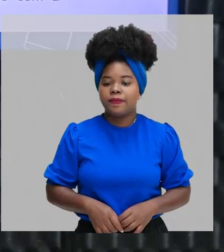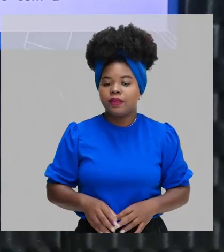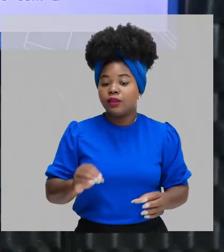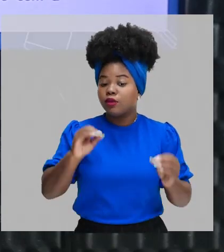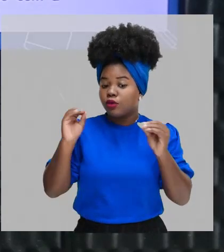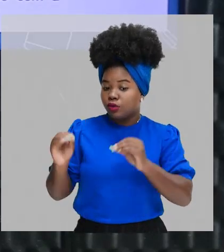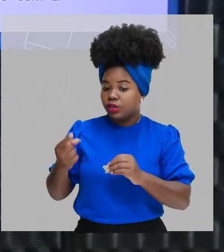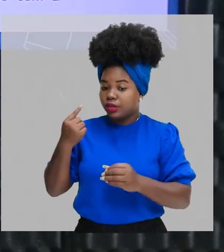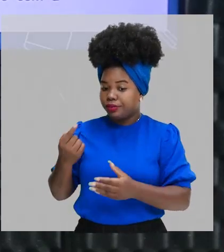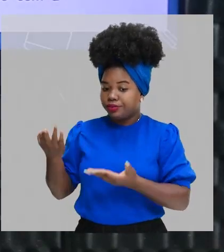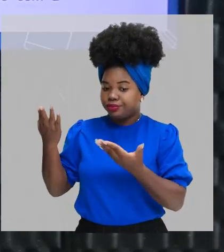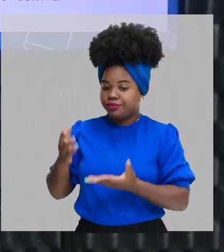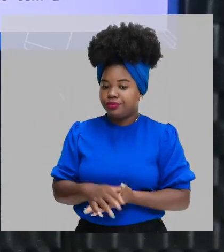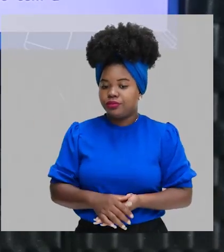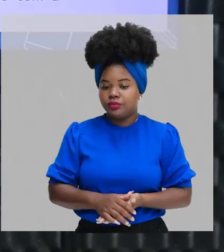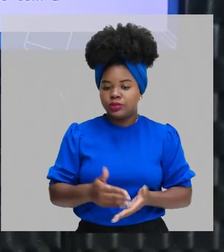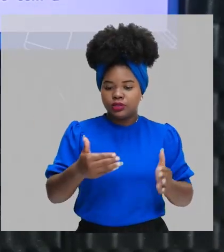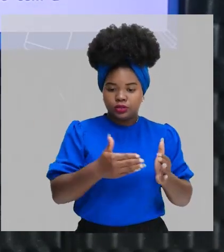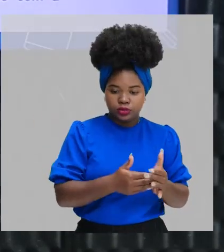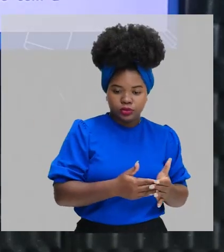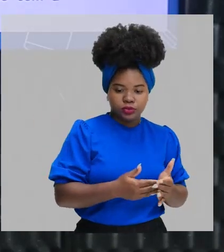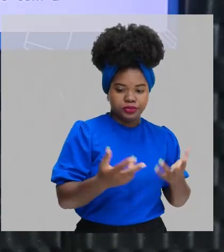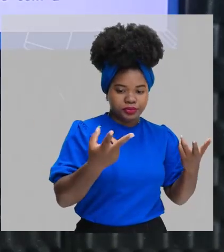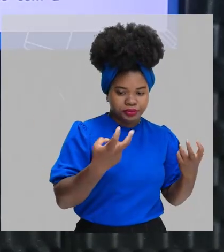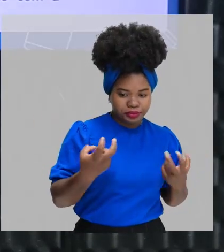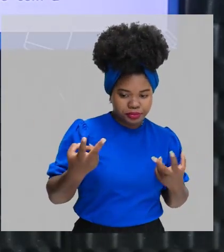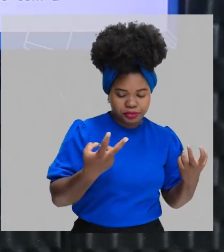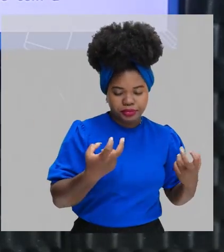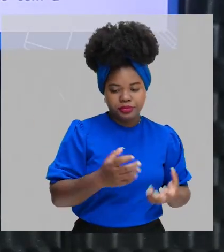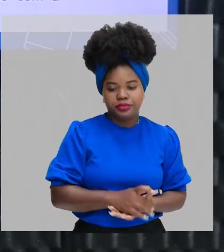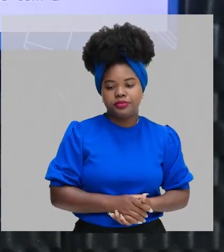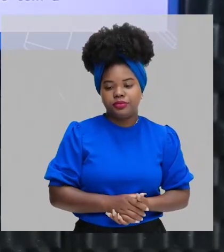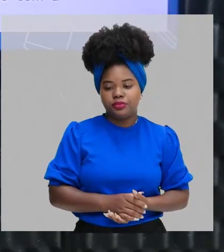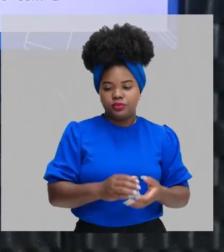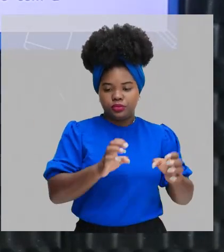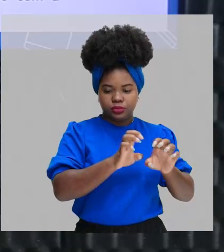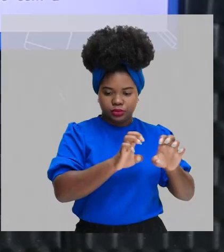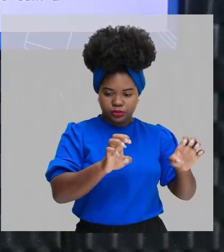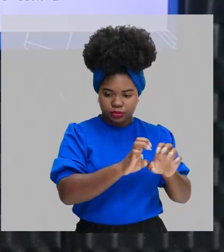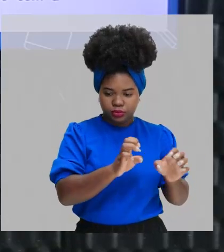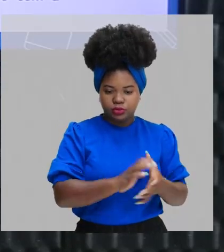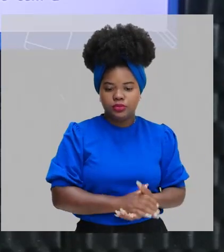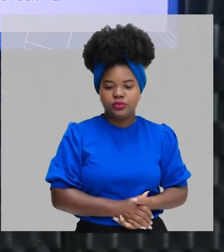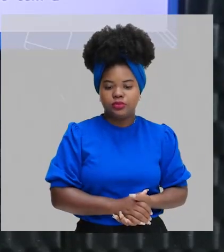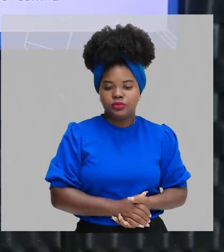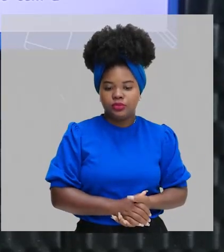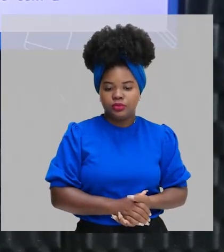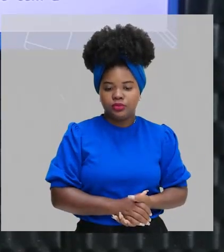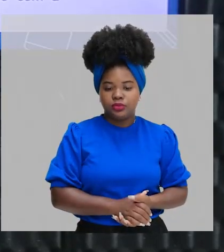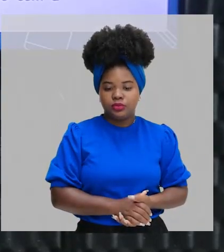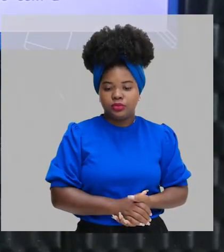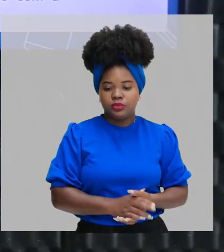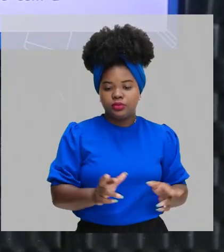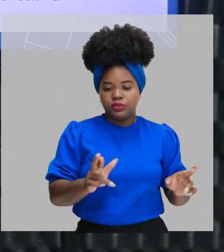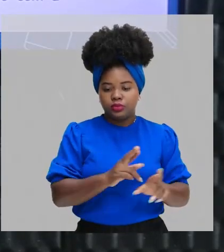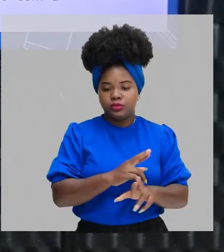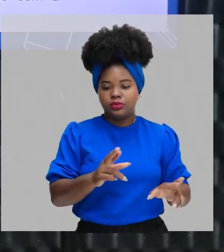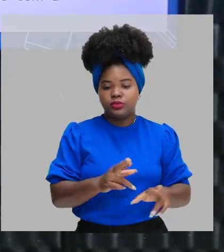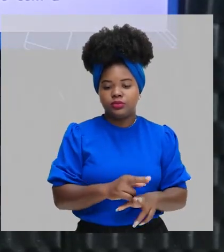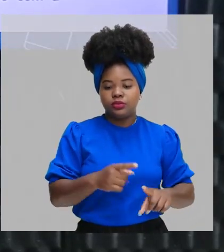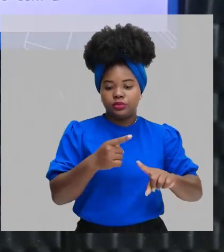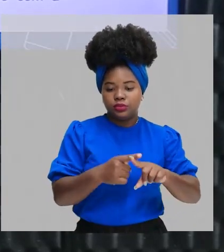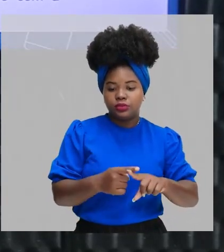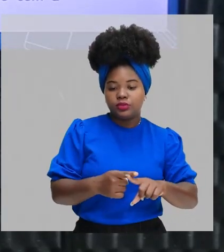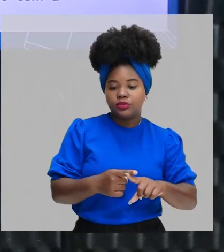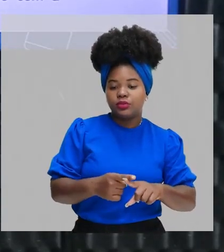escrevi. Veja que, em última análise, esse cálculo corresponde a multiplicar o volume do oxigênio por 5,